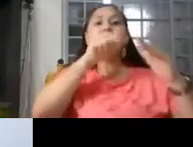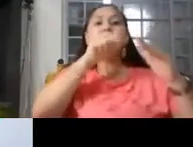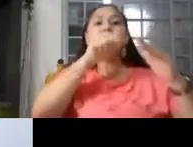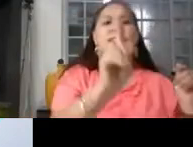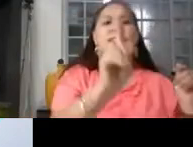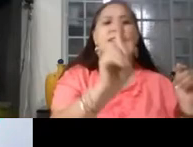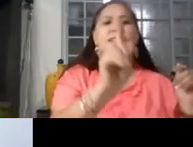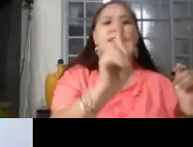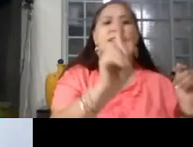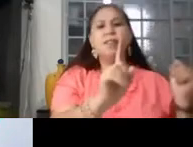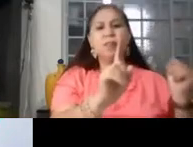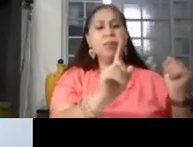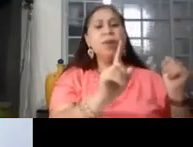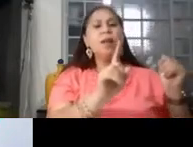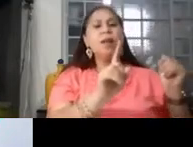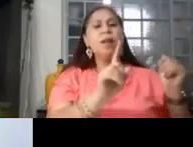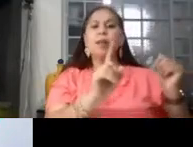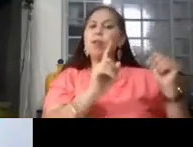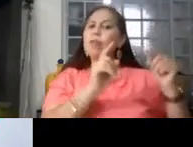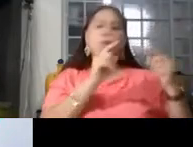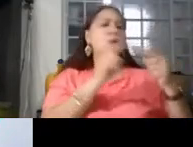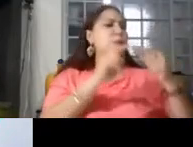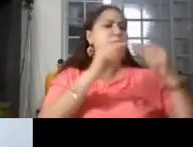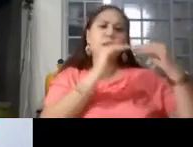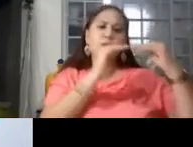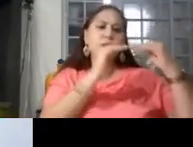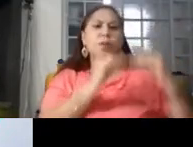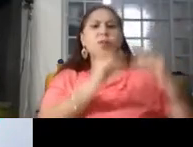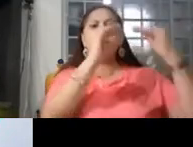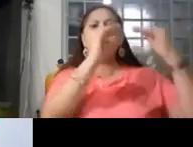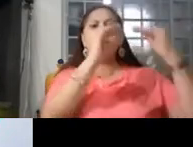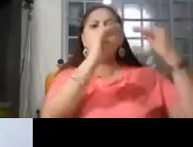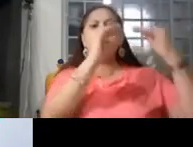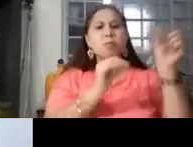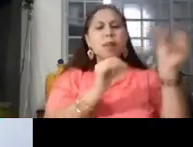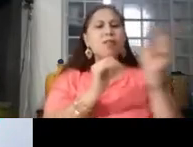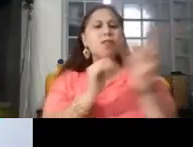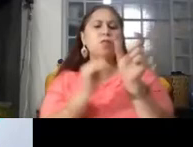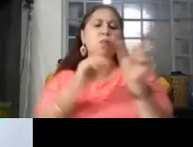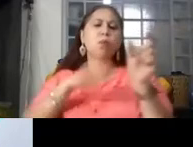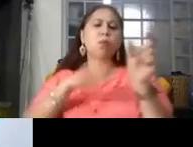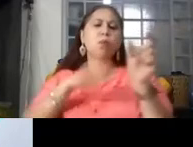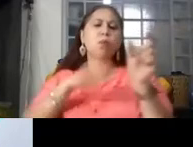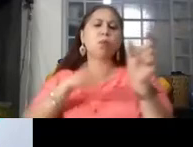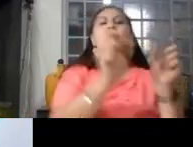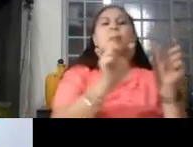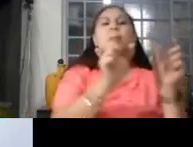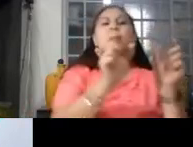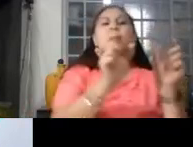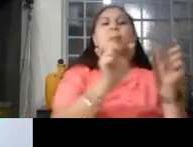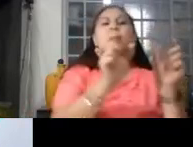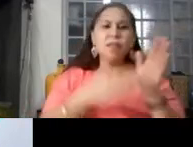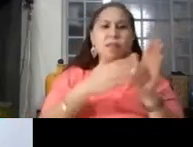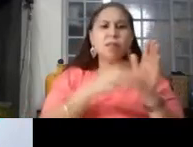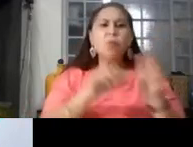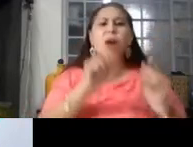mãe ir, viu? Então, não ficou igual, paralelo as palavras do português com as